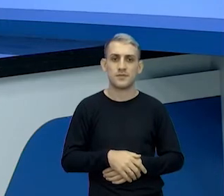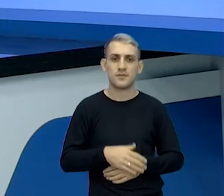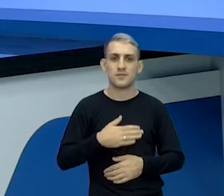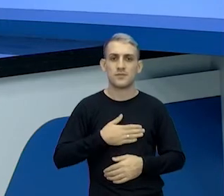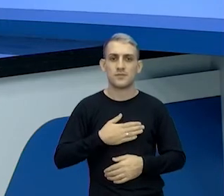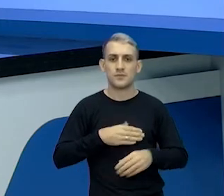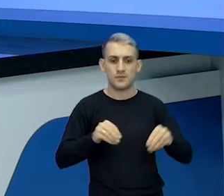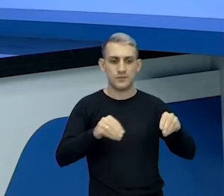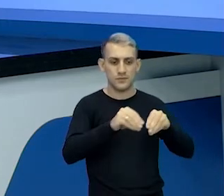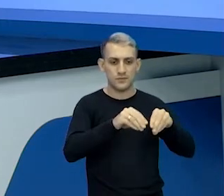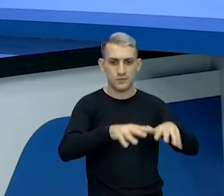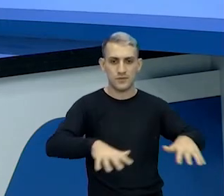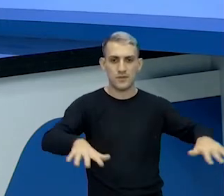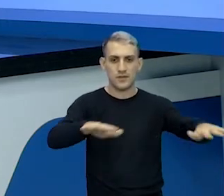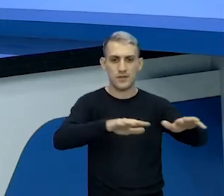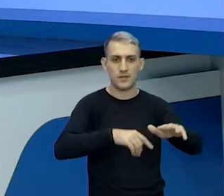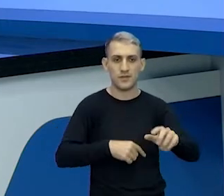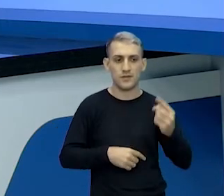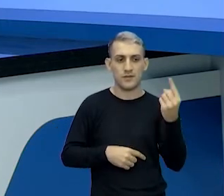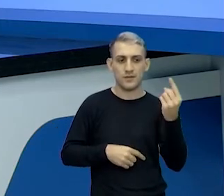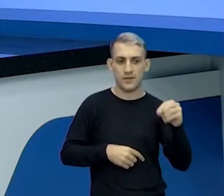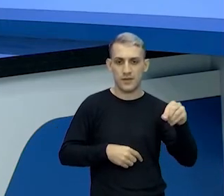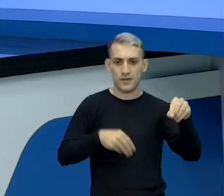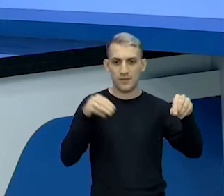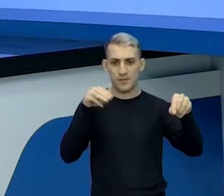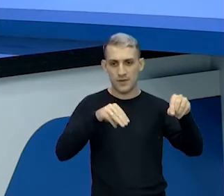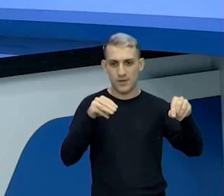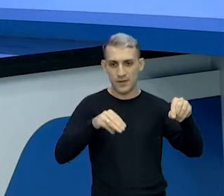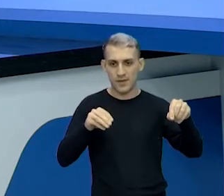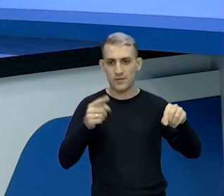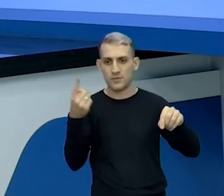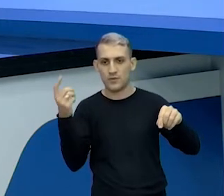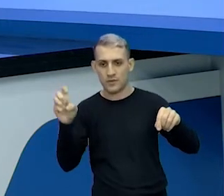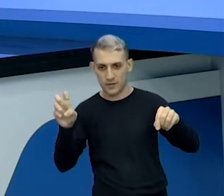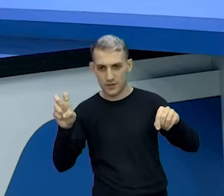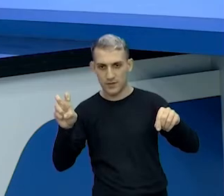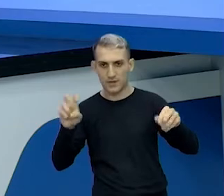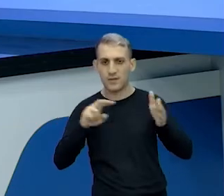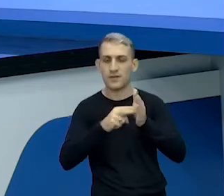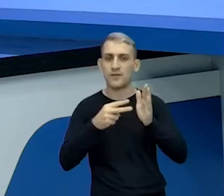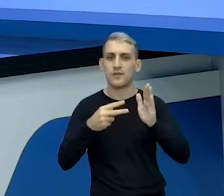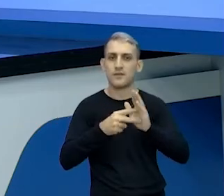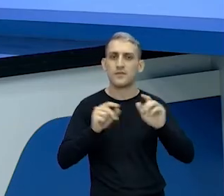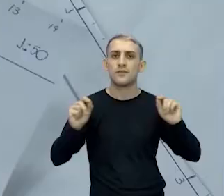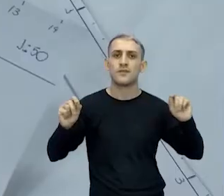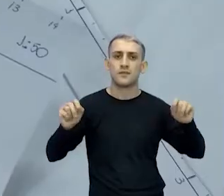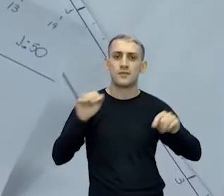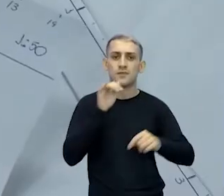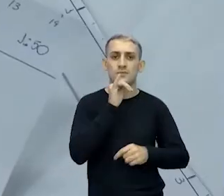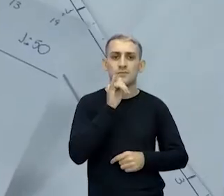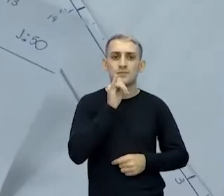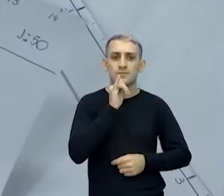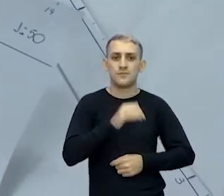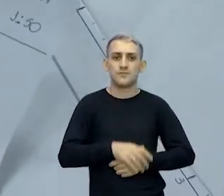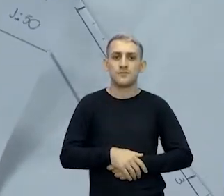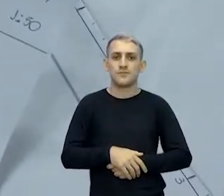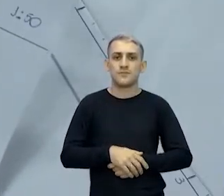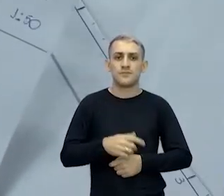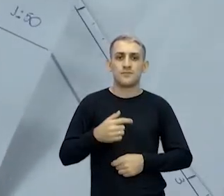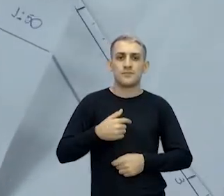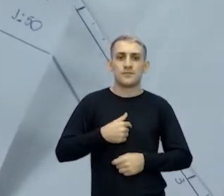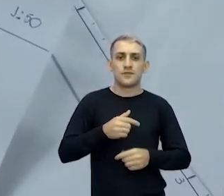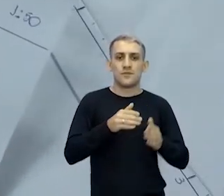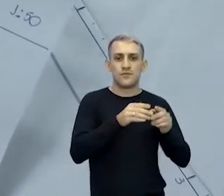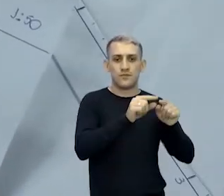terreno não era 10 metros por 15? 10 metros por 15. Então, ó, eu viria